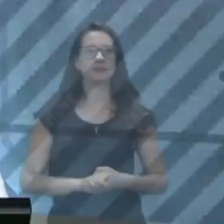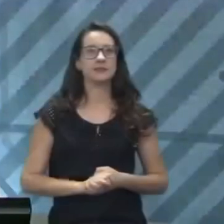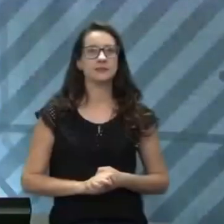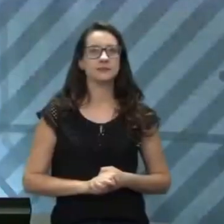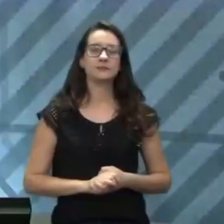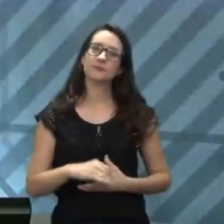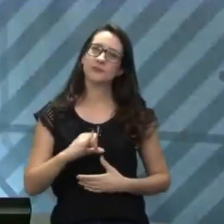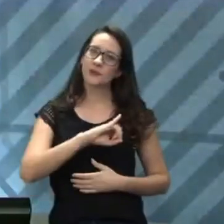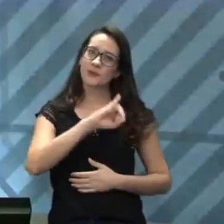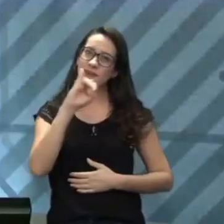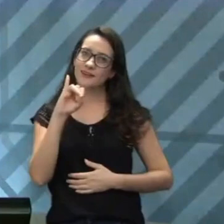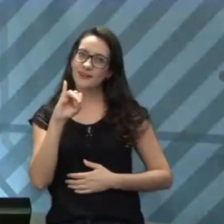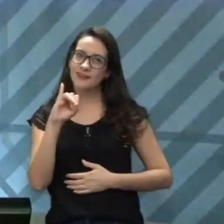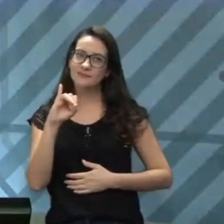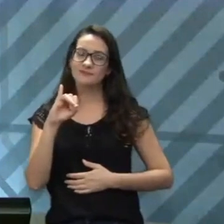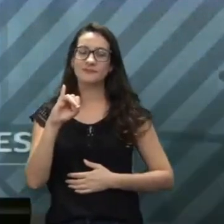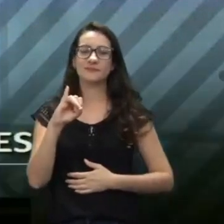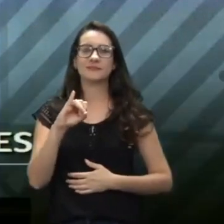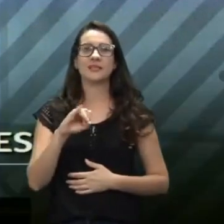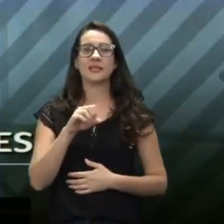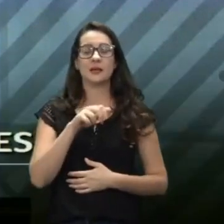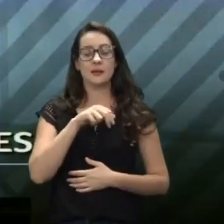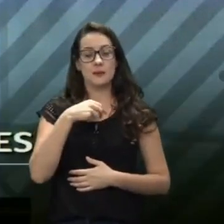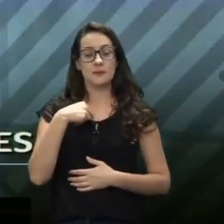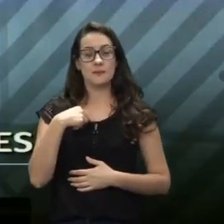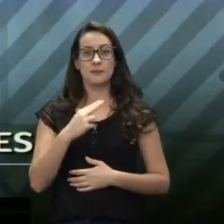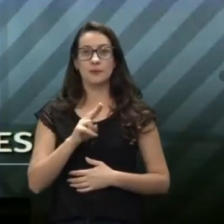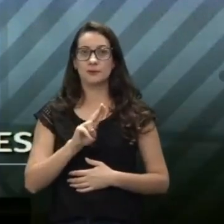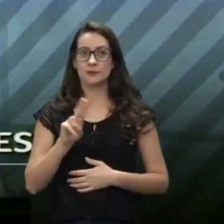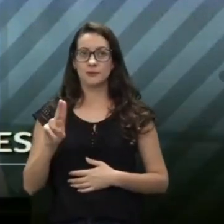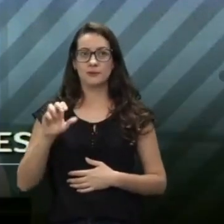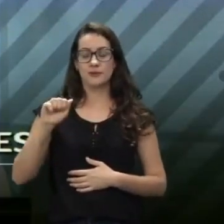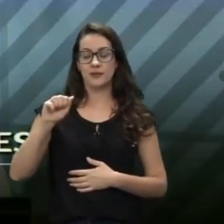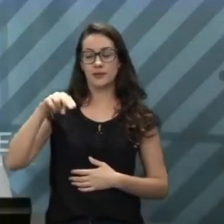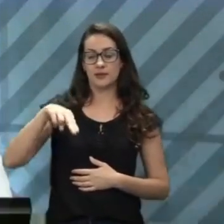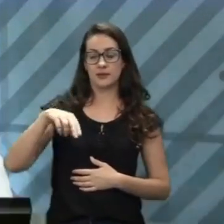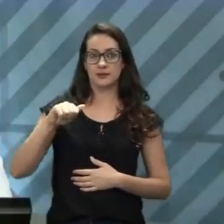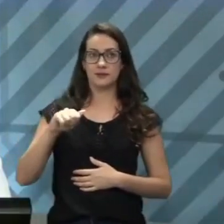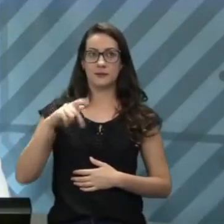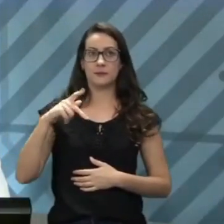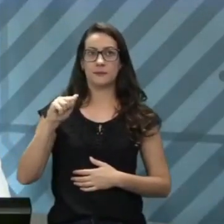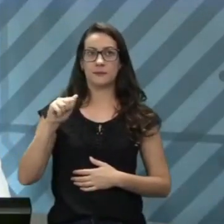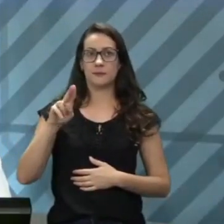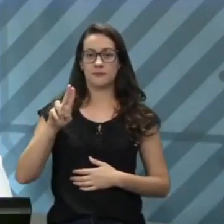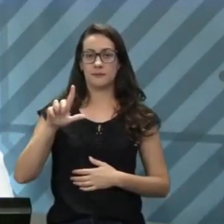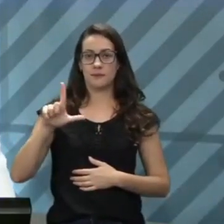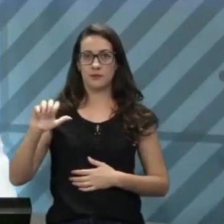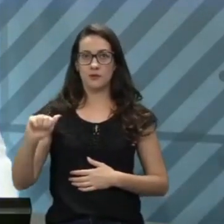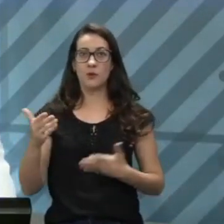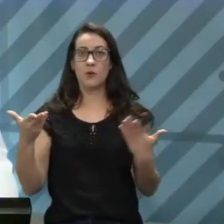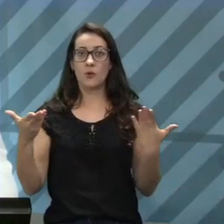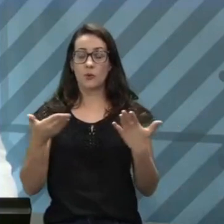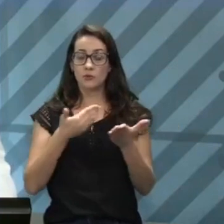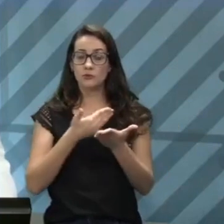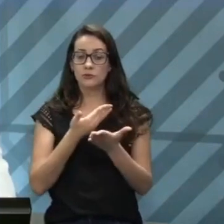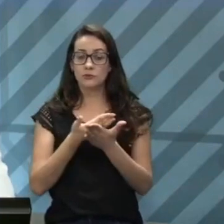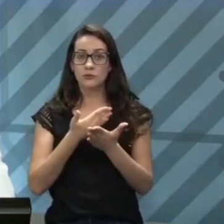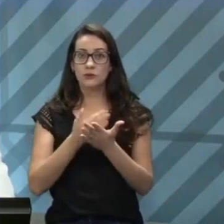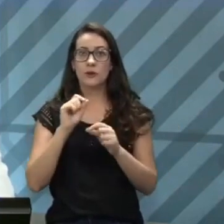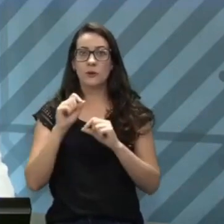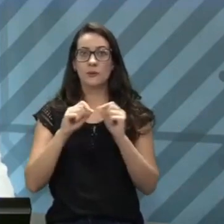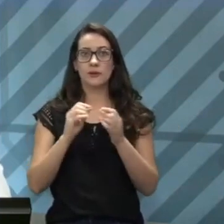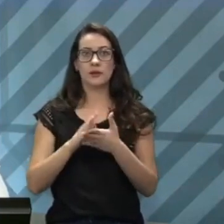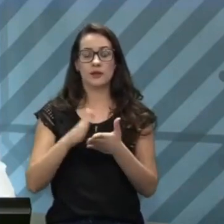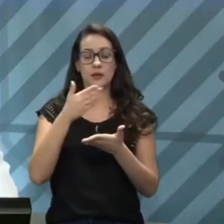Olá, aluno! Meu nome é Ana Paula Vedoato Torres e nós vamos estudar hoje as estruturas de concreto armado. Nesta sessão, nós